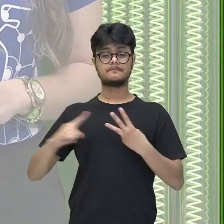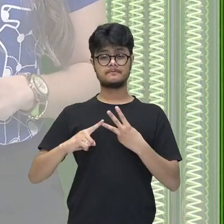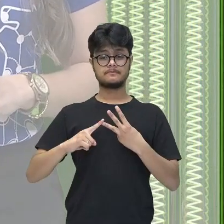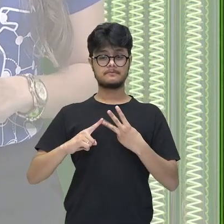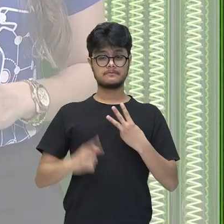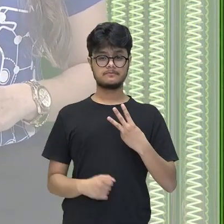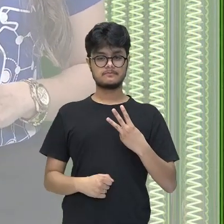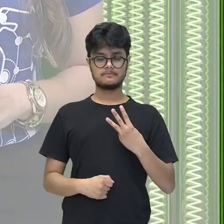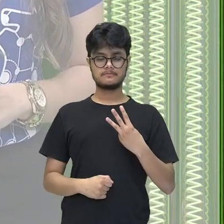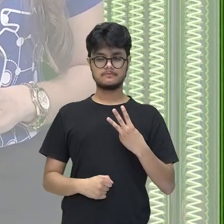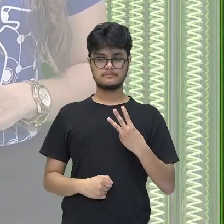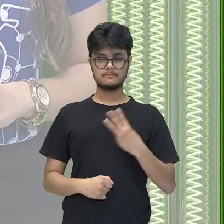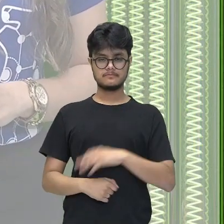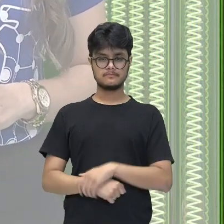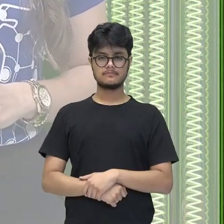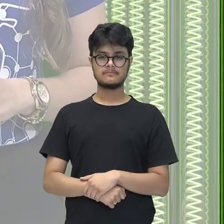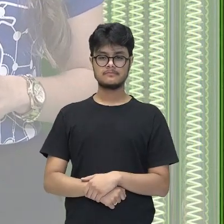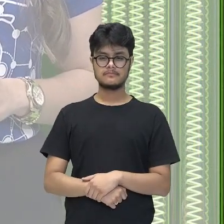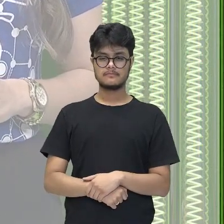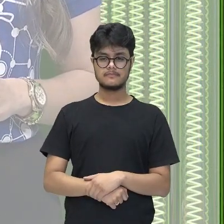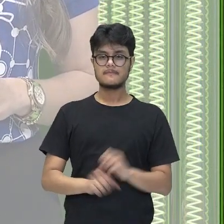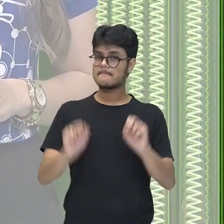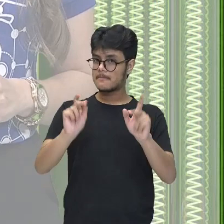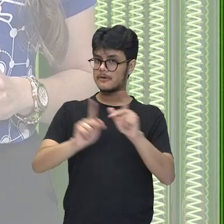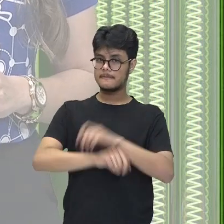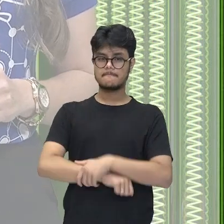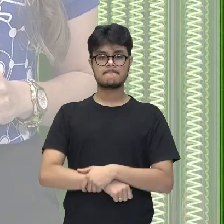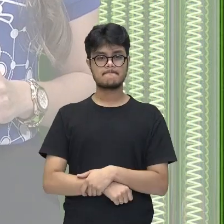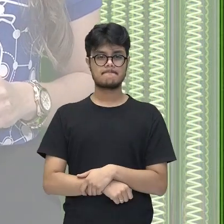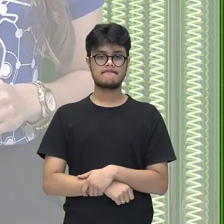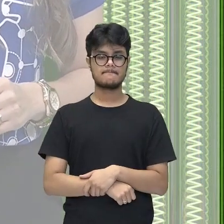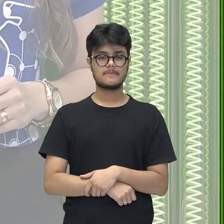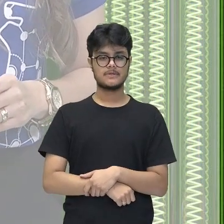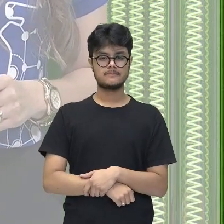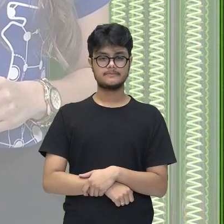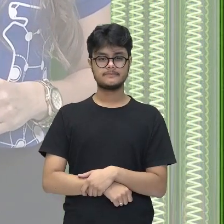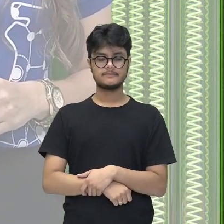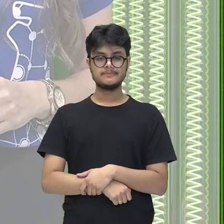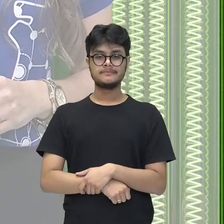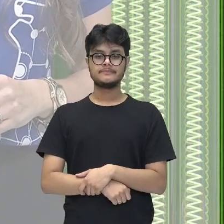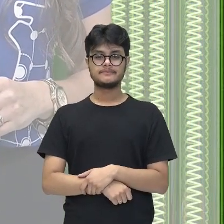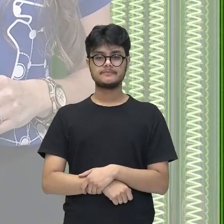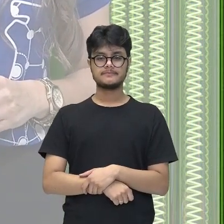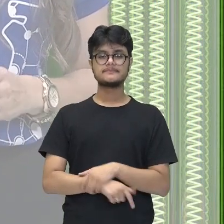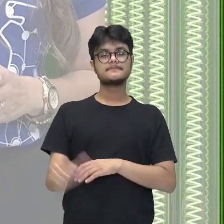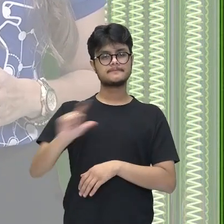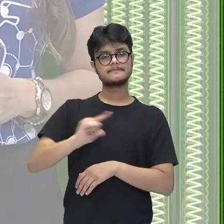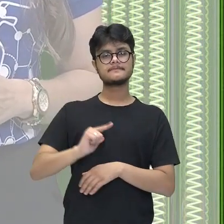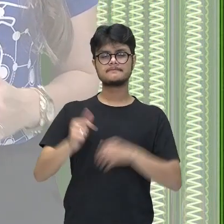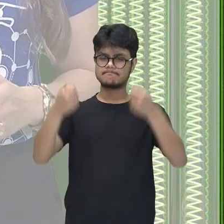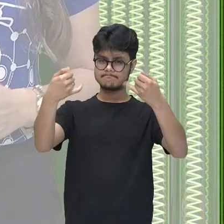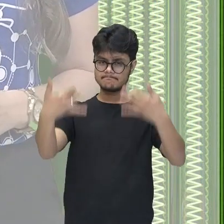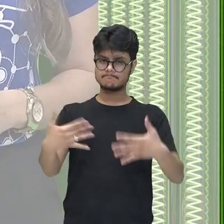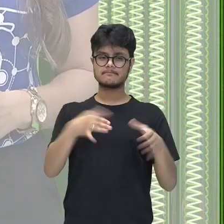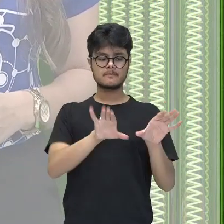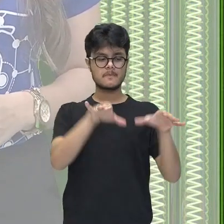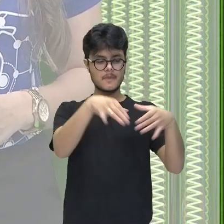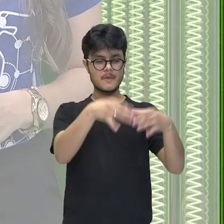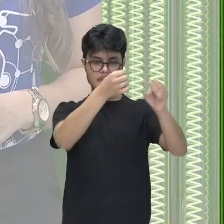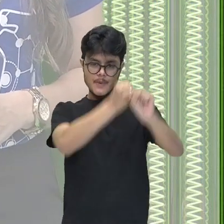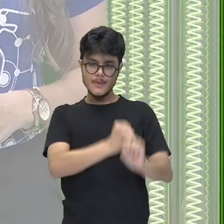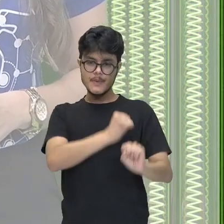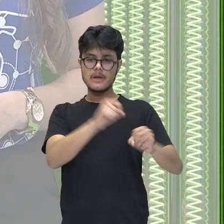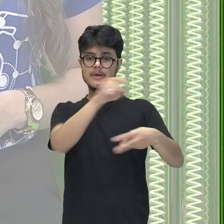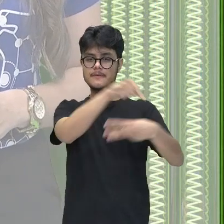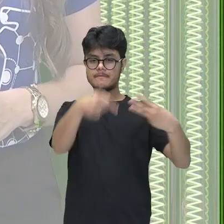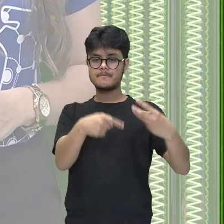a gente chama de alavanca interpotente, certo? Então, aí nós falamos um pouquinho das alavancas e agora